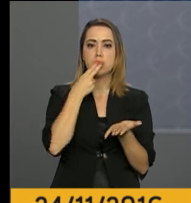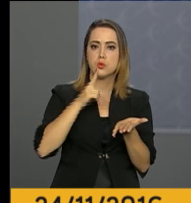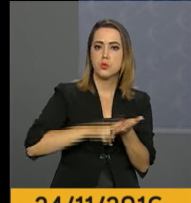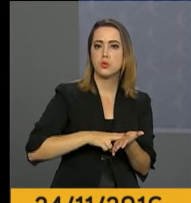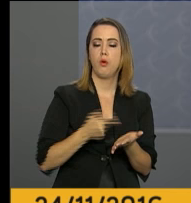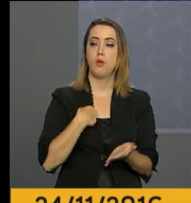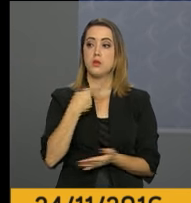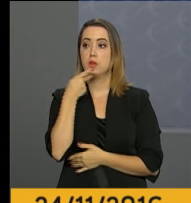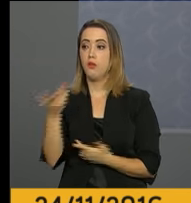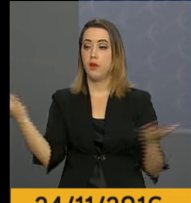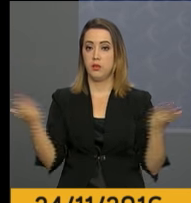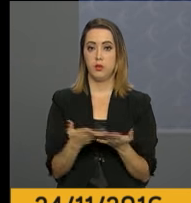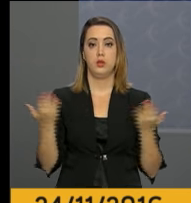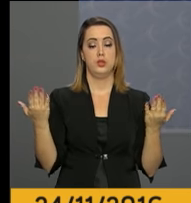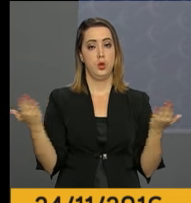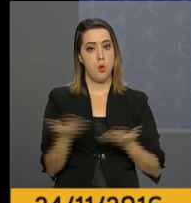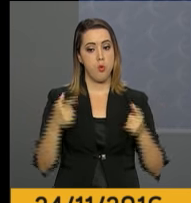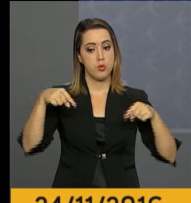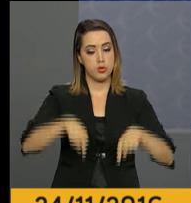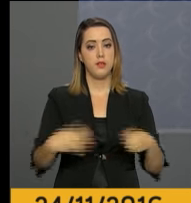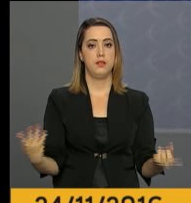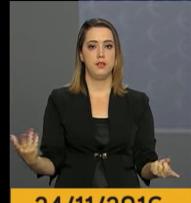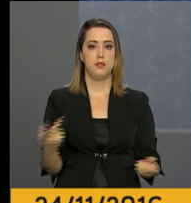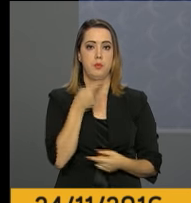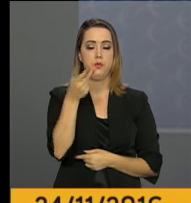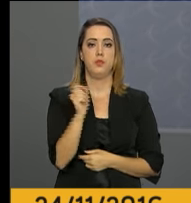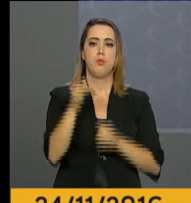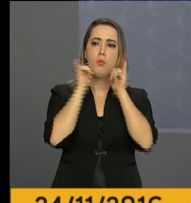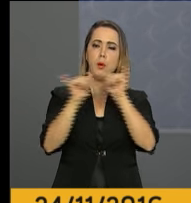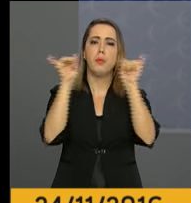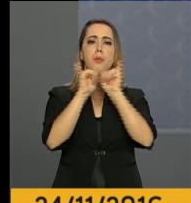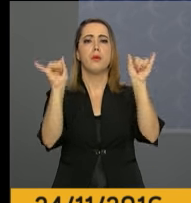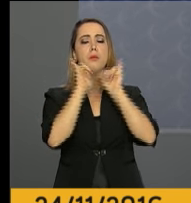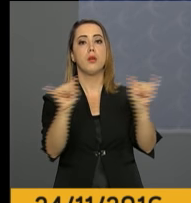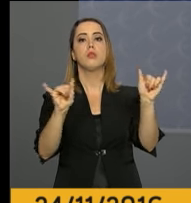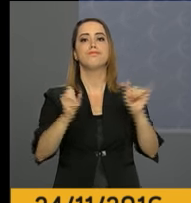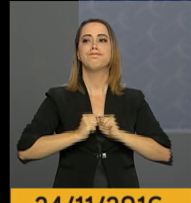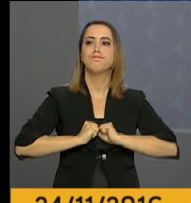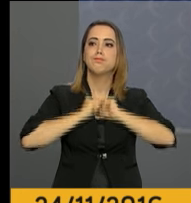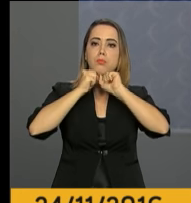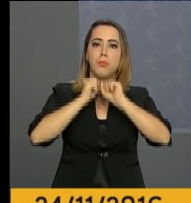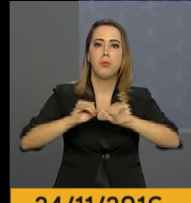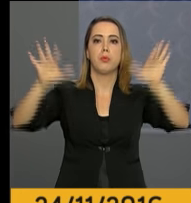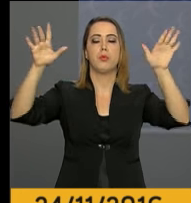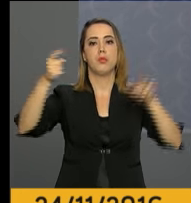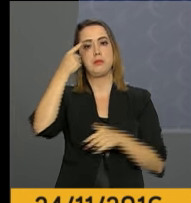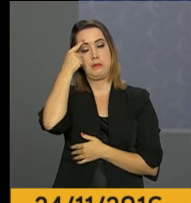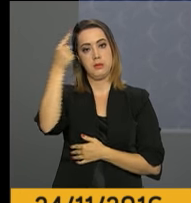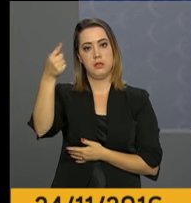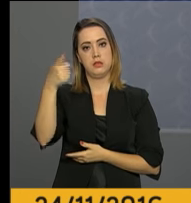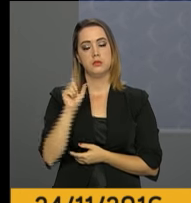tomo a liberdade de fazê-lo nesse tribunal porque me parece importante divulgar quanto mais seja possível estas ideias dentre